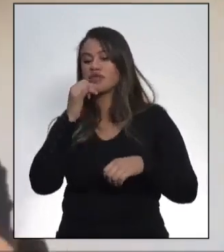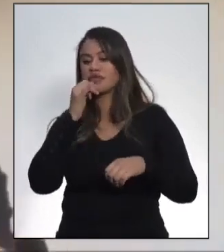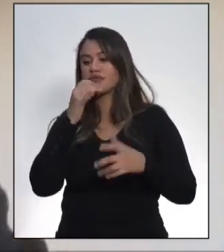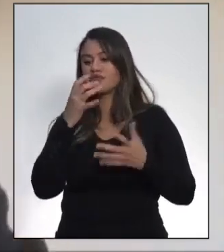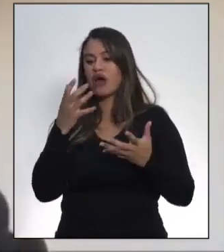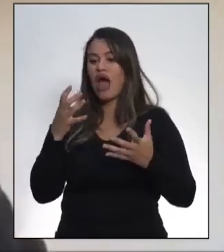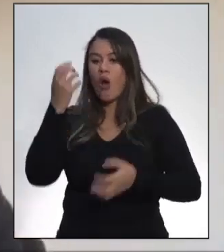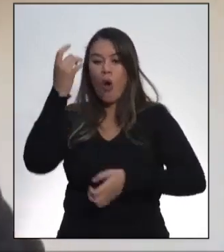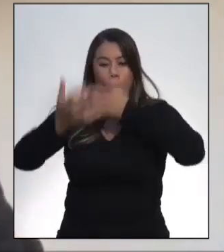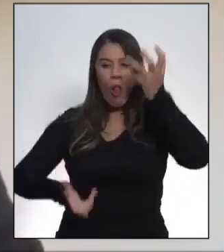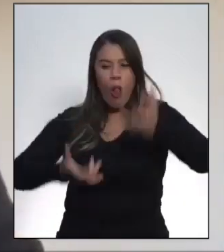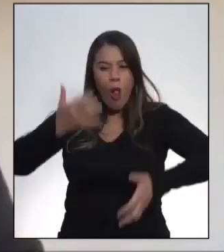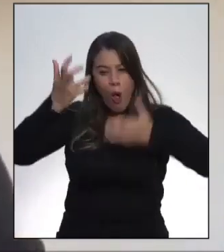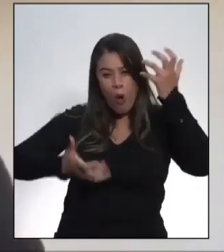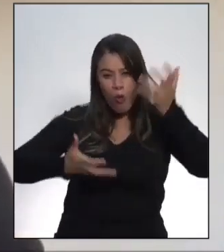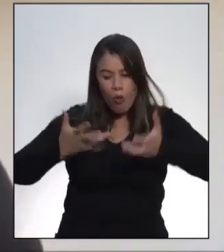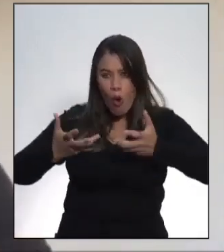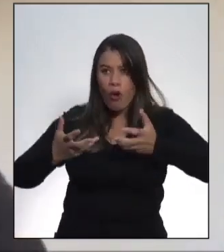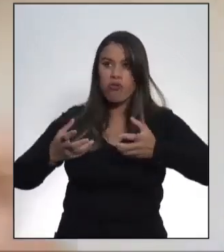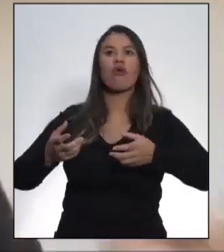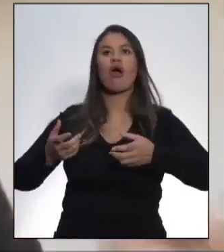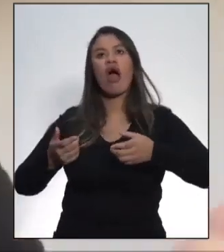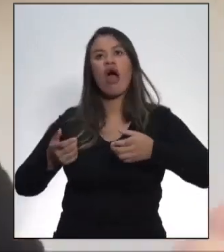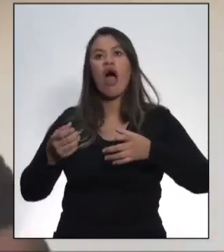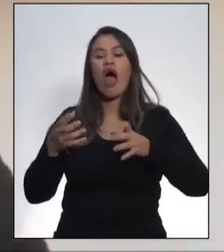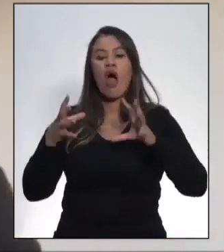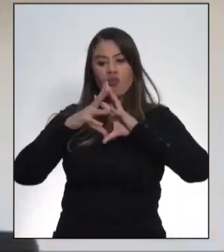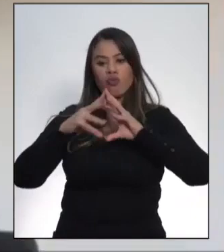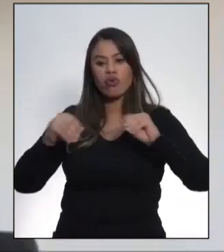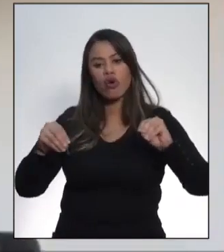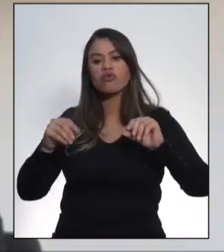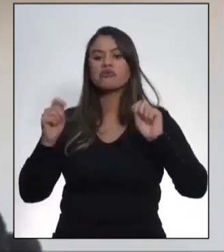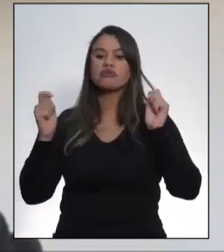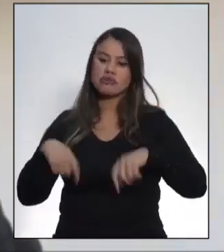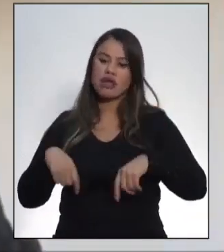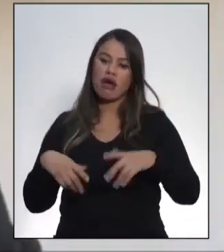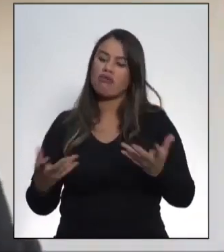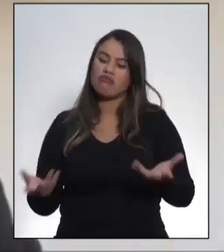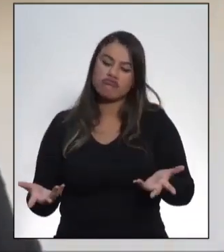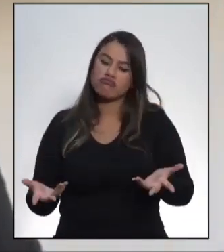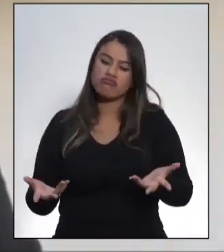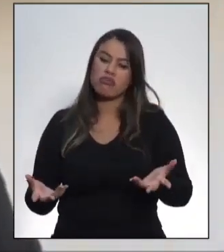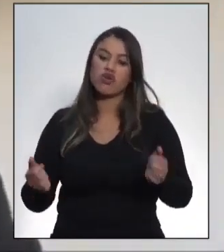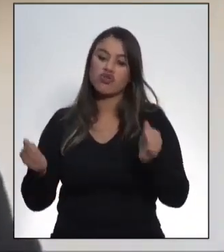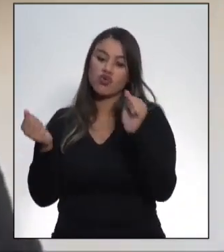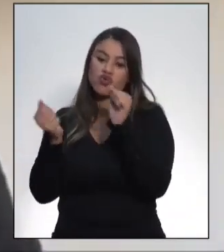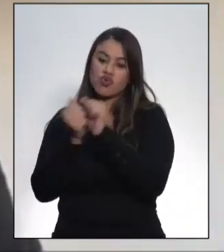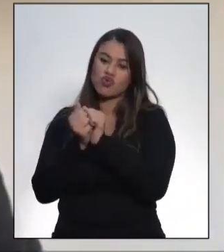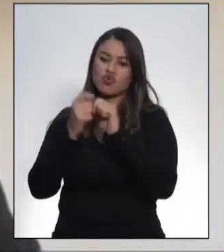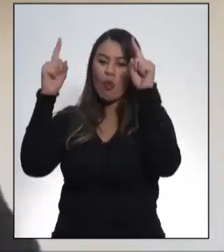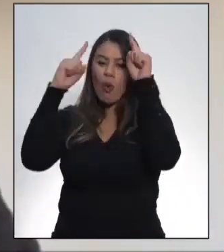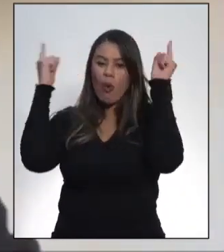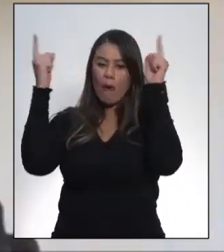incêndio, para que você possa operar. Essa é uma documentação genérica, junto com o Corpo de Bombeiros, que você vai ter que